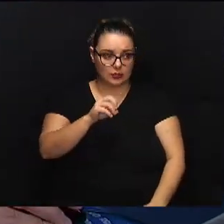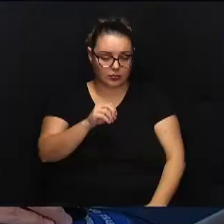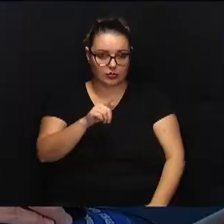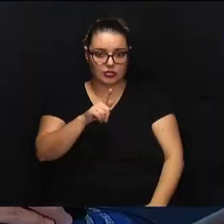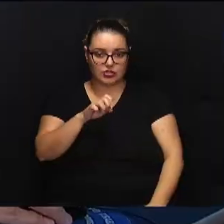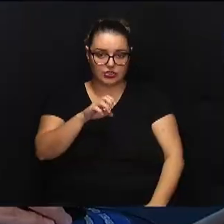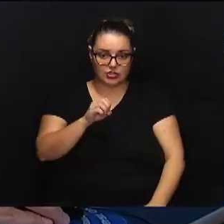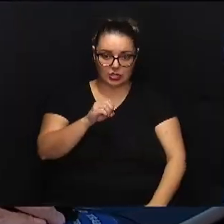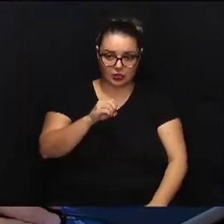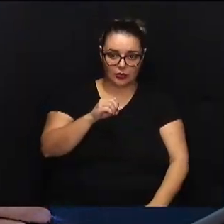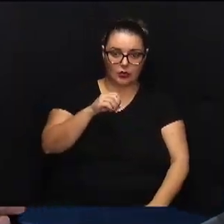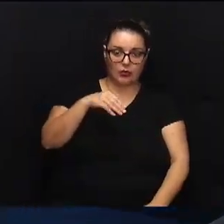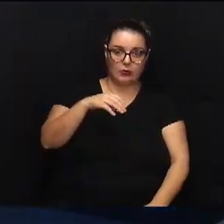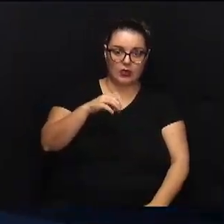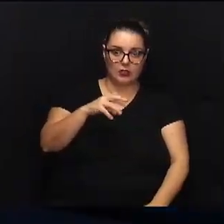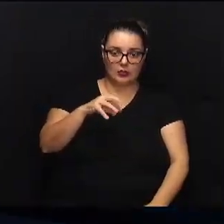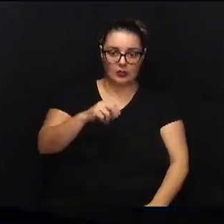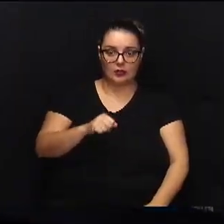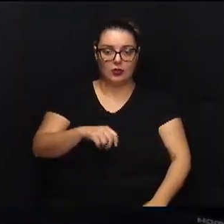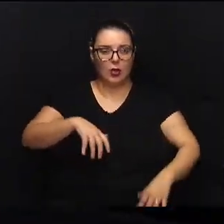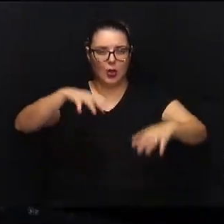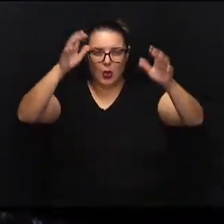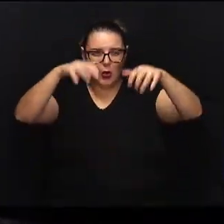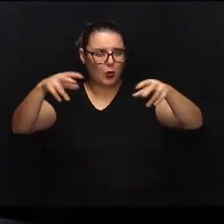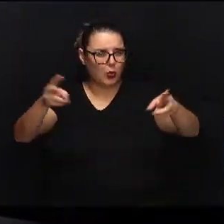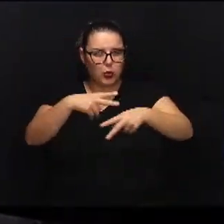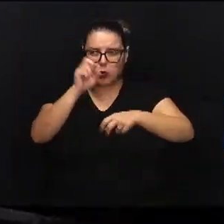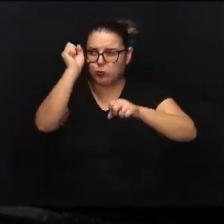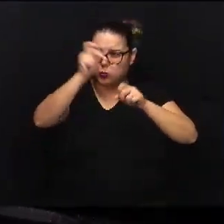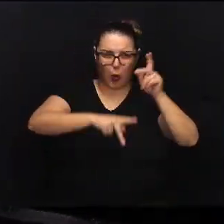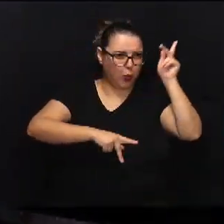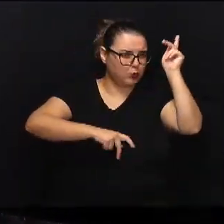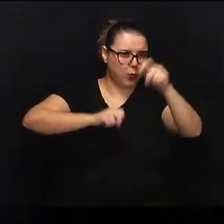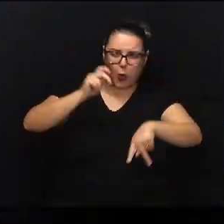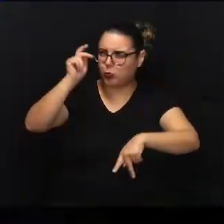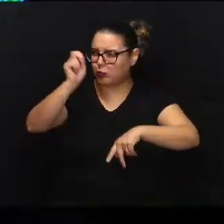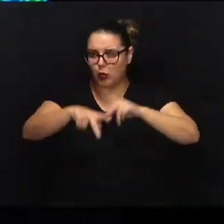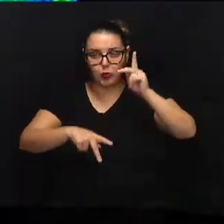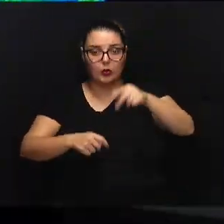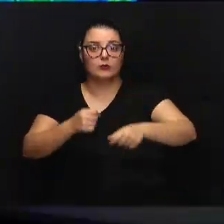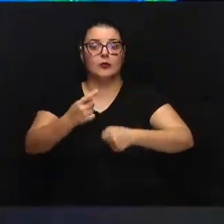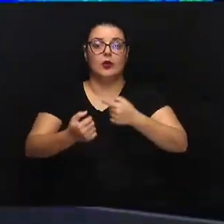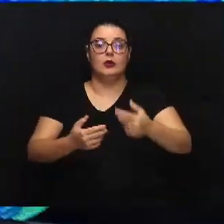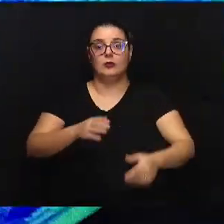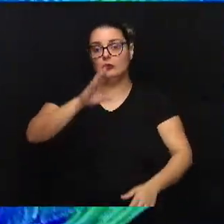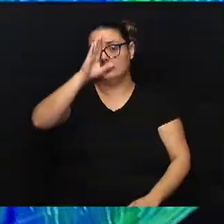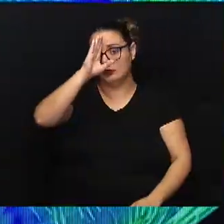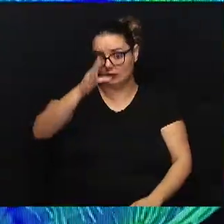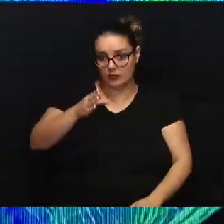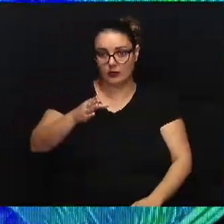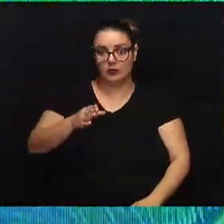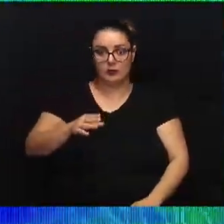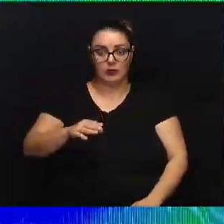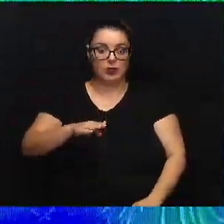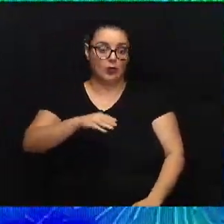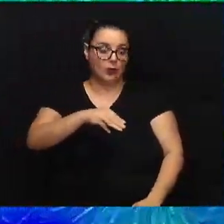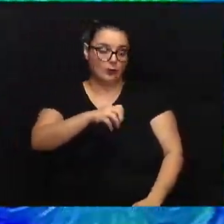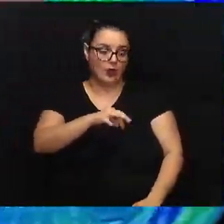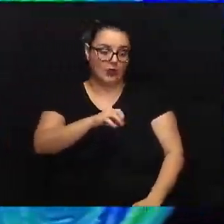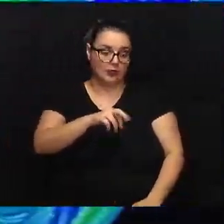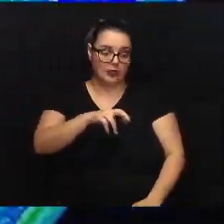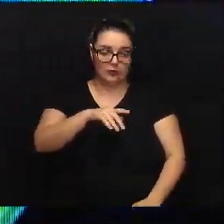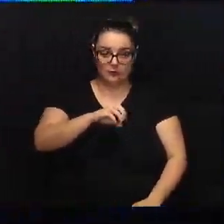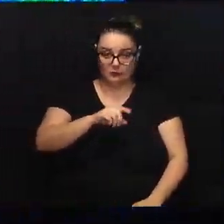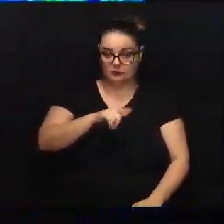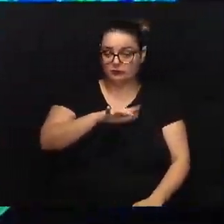hidrogeometeorológicos ou tempestades com vendavais e granizo. Então, esses são algumas das principais atribuições que um meteorologista operacional